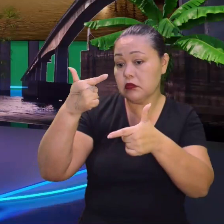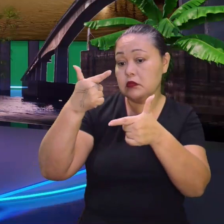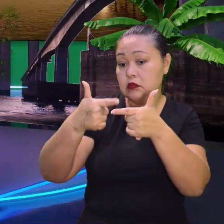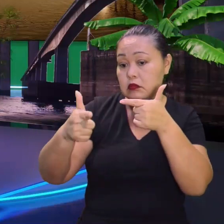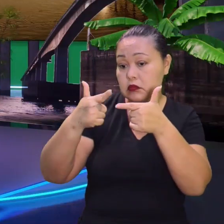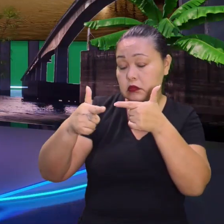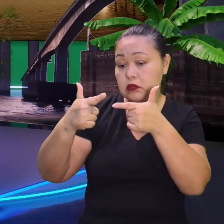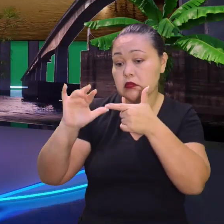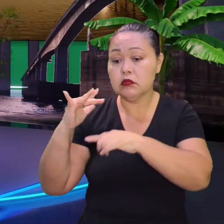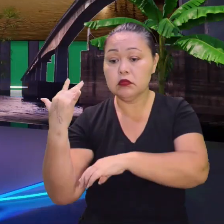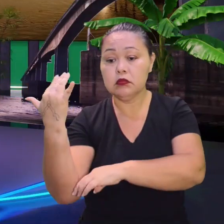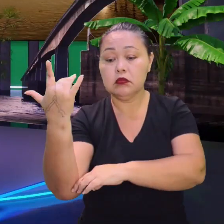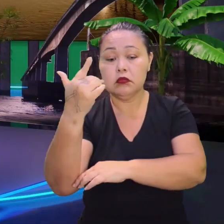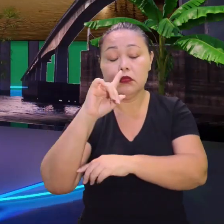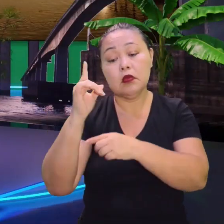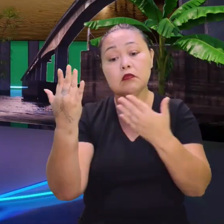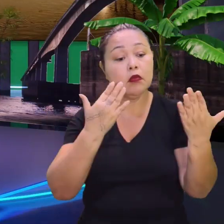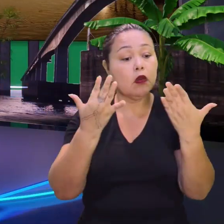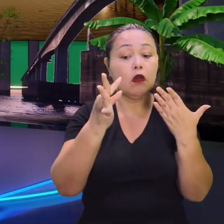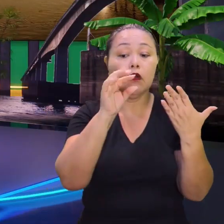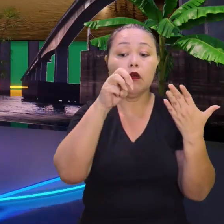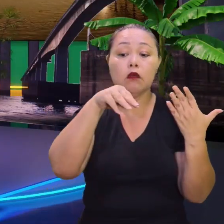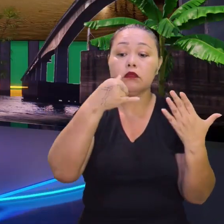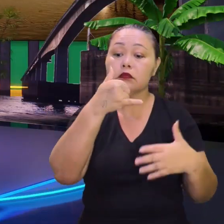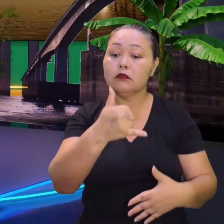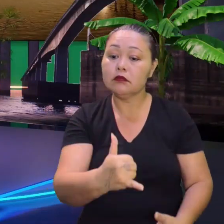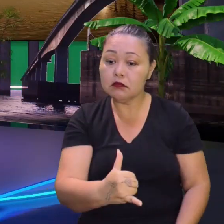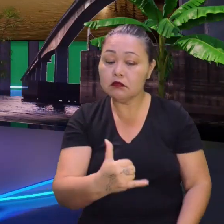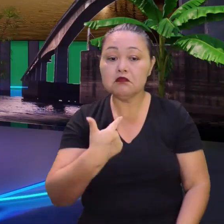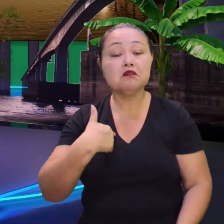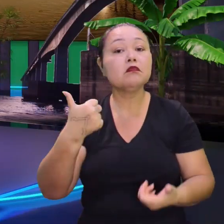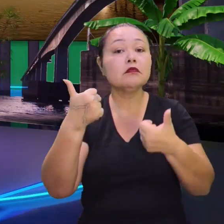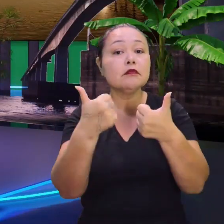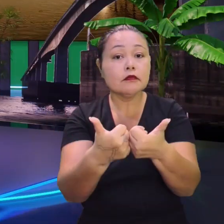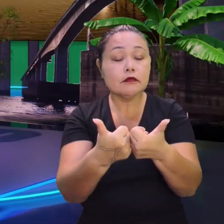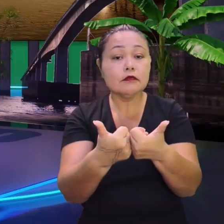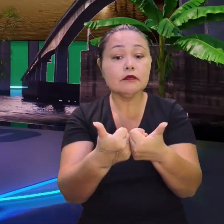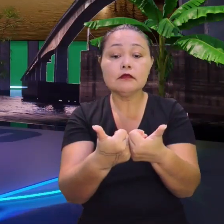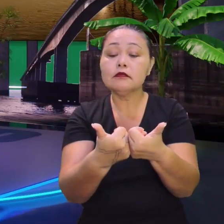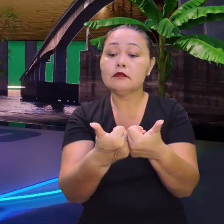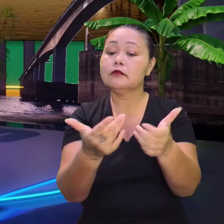se comparado com uma termoelétrica. Beleza? Então é isso, né,